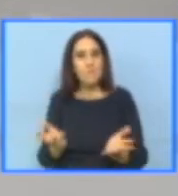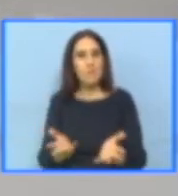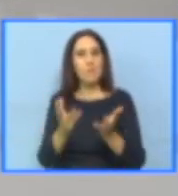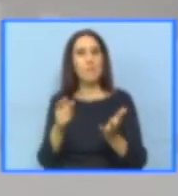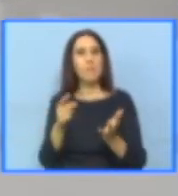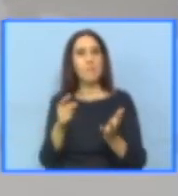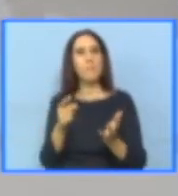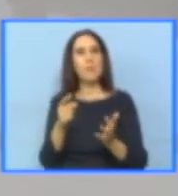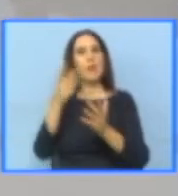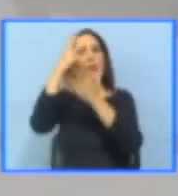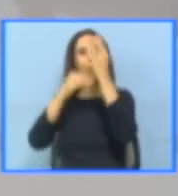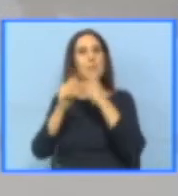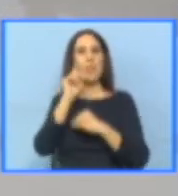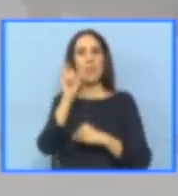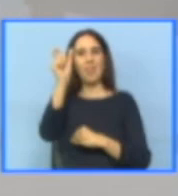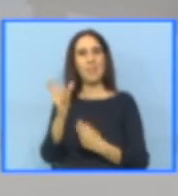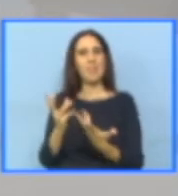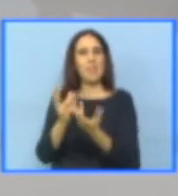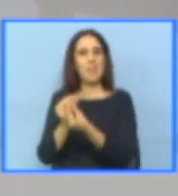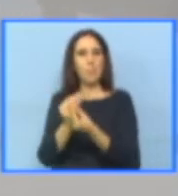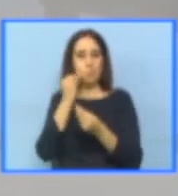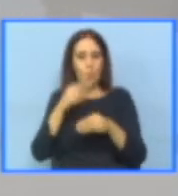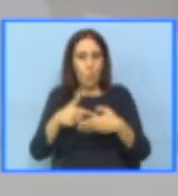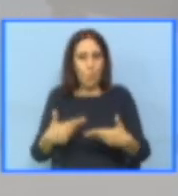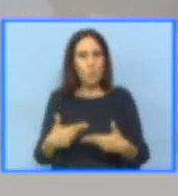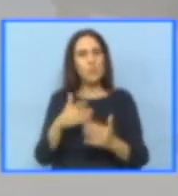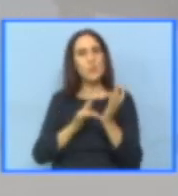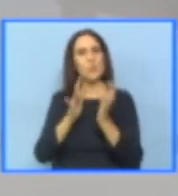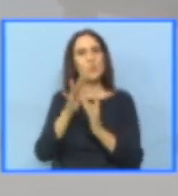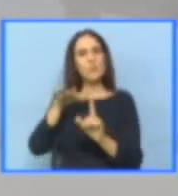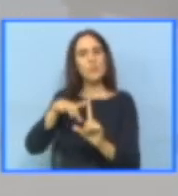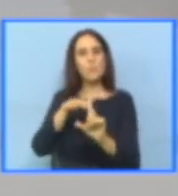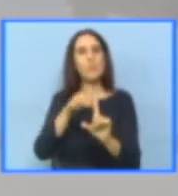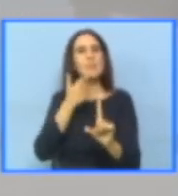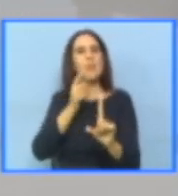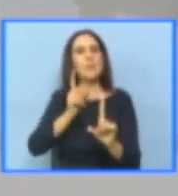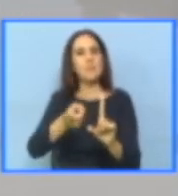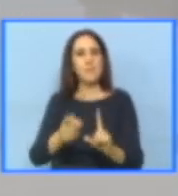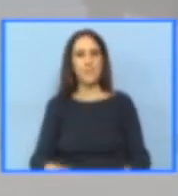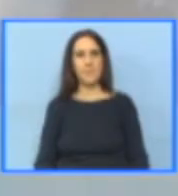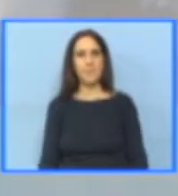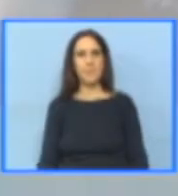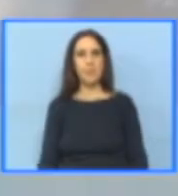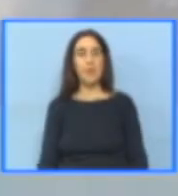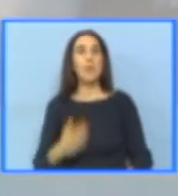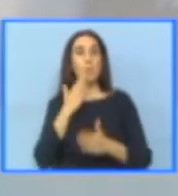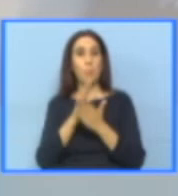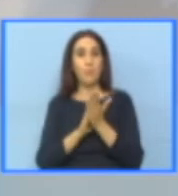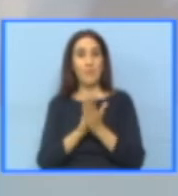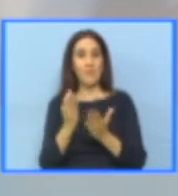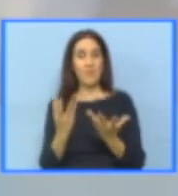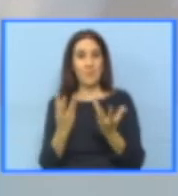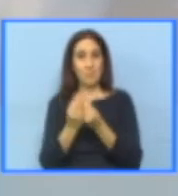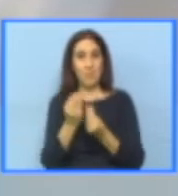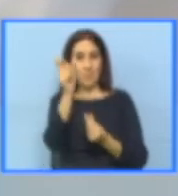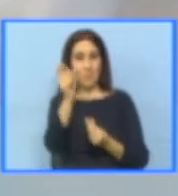sentido de aprenderem com ela o ser hoje discípulos de Jesus. Eu aproveito o facto de ter aqui comigo o diretor